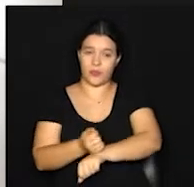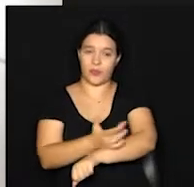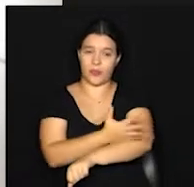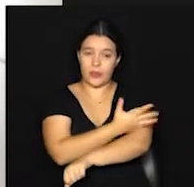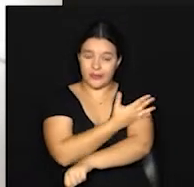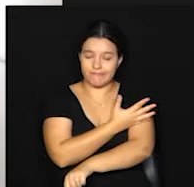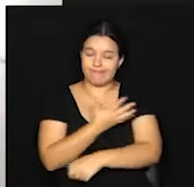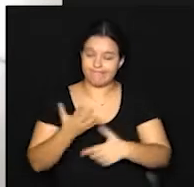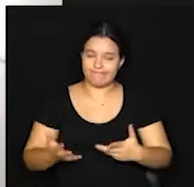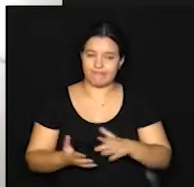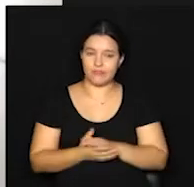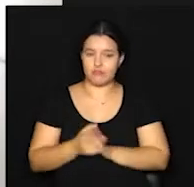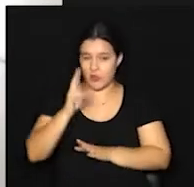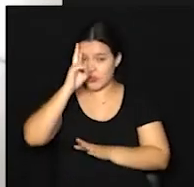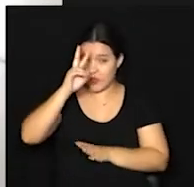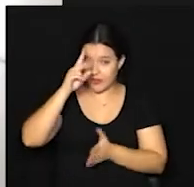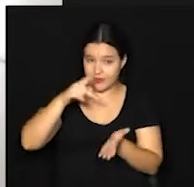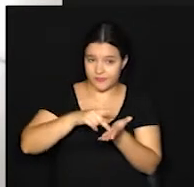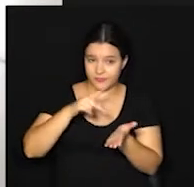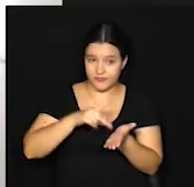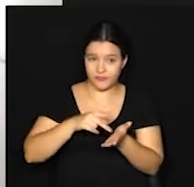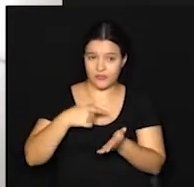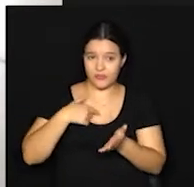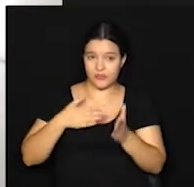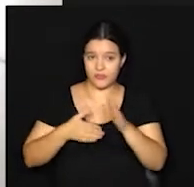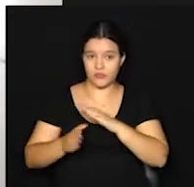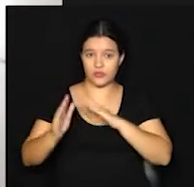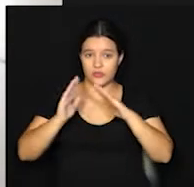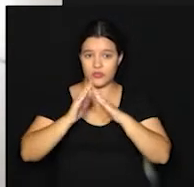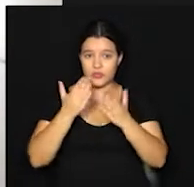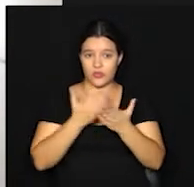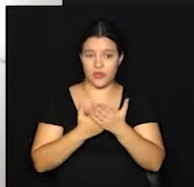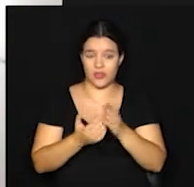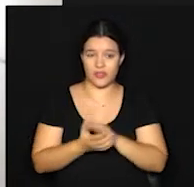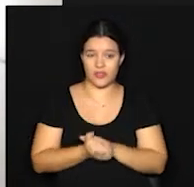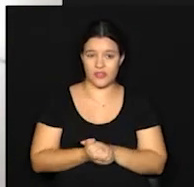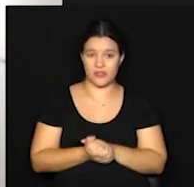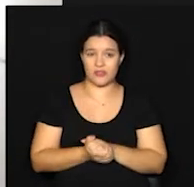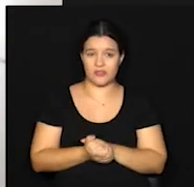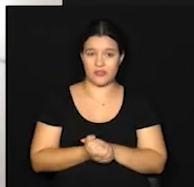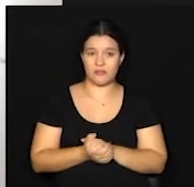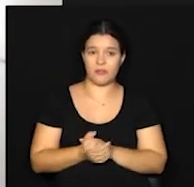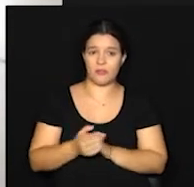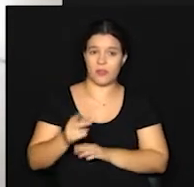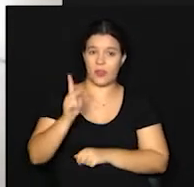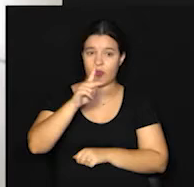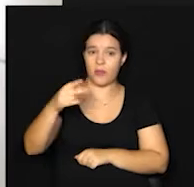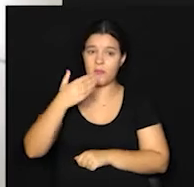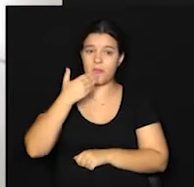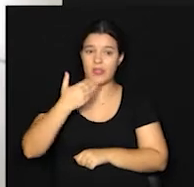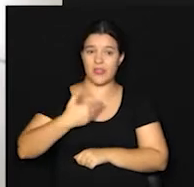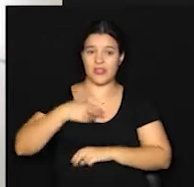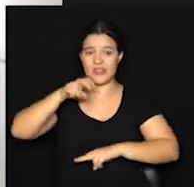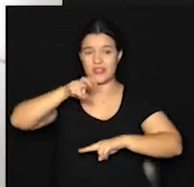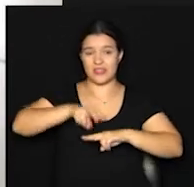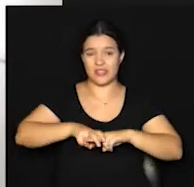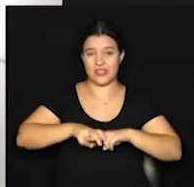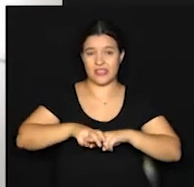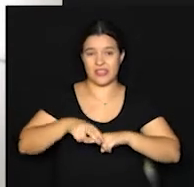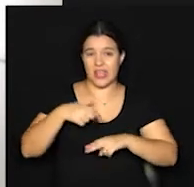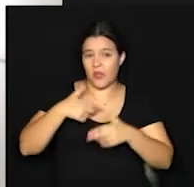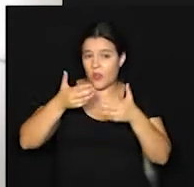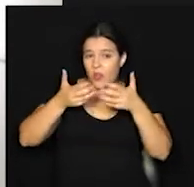para a escola. E uma vez eu fui para a escola e a professora pedia para eu sentar na carteira, e eu falava que eu não